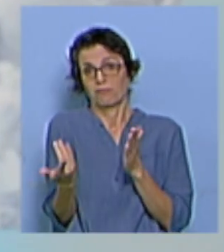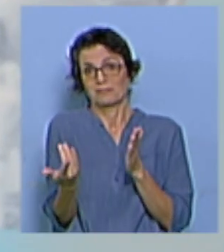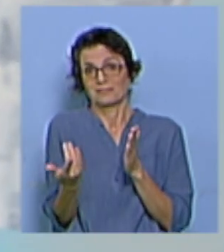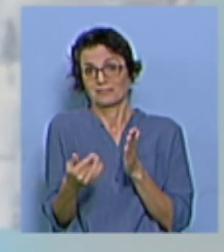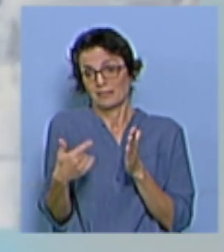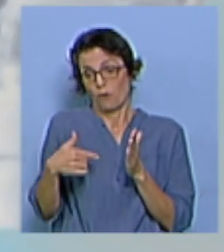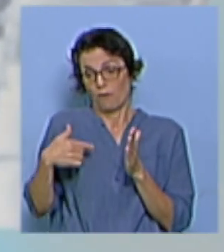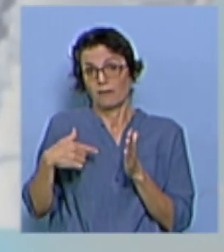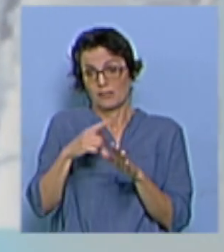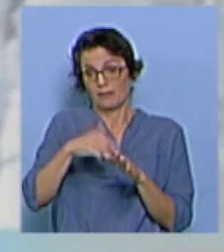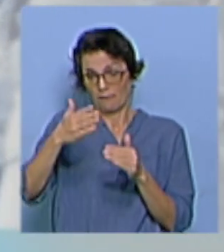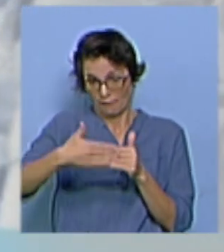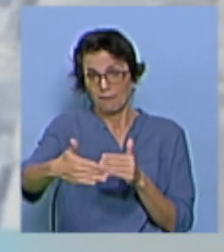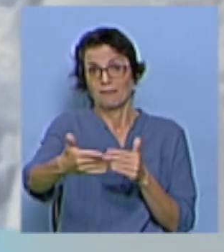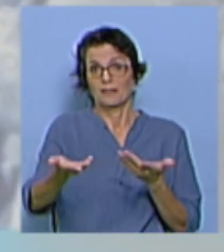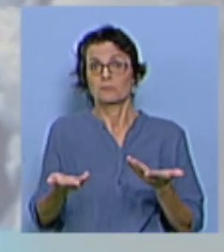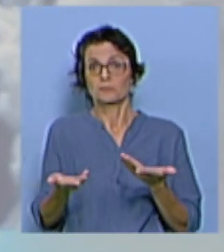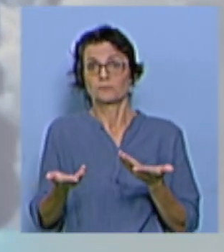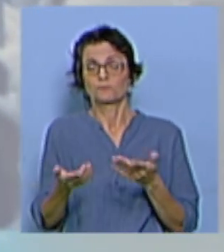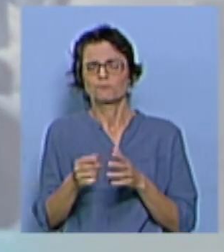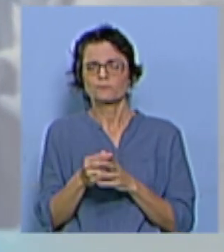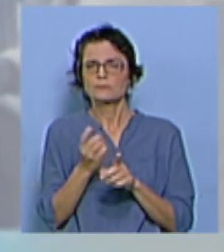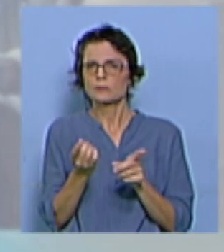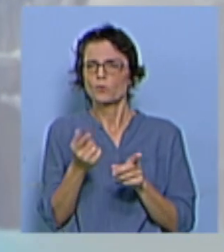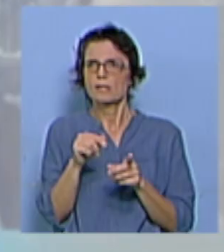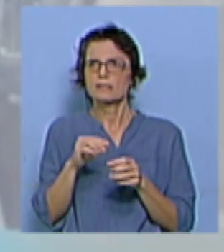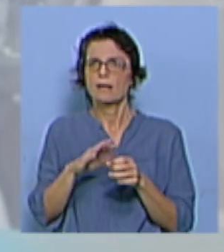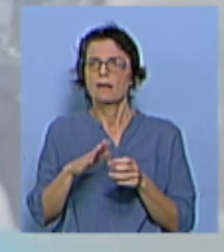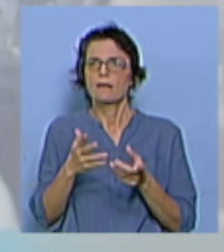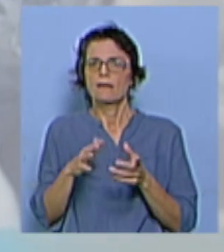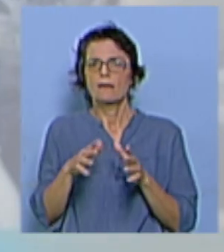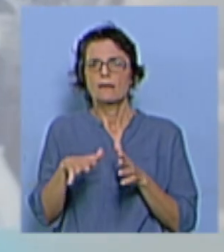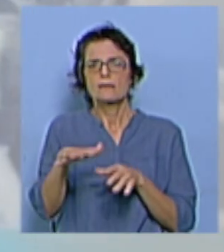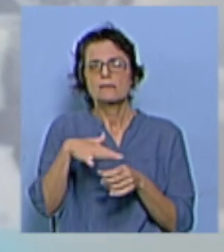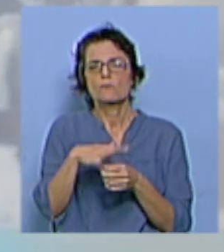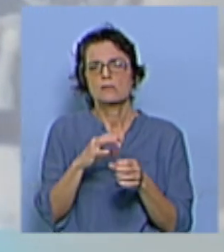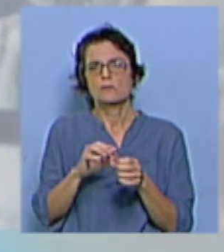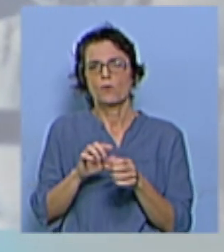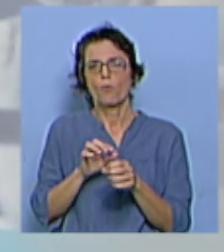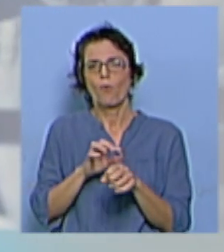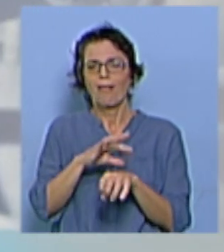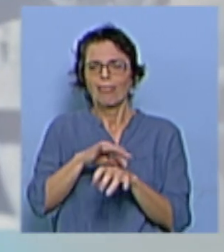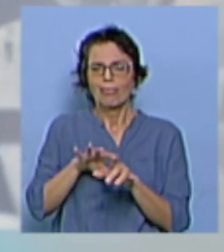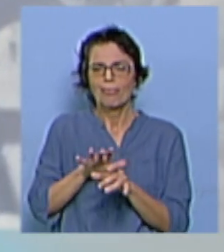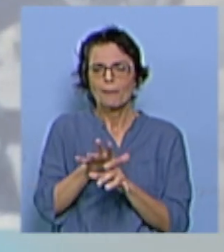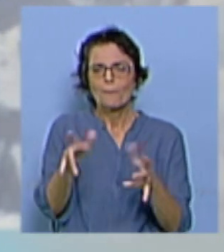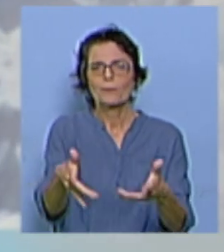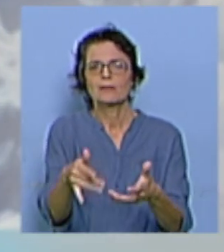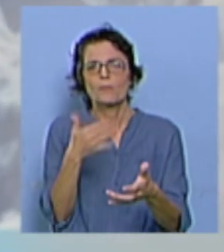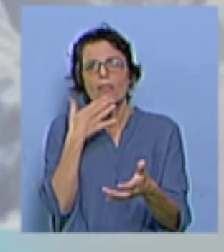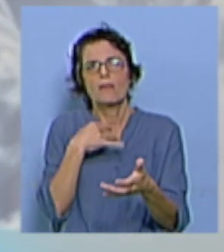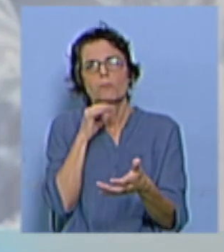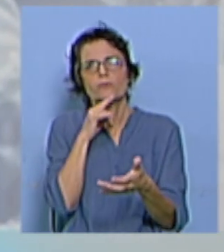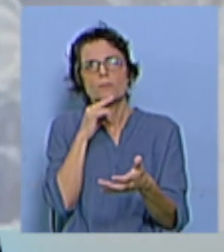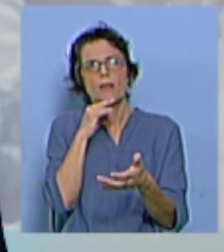este tempo da pandemia também possibilitou que a Igreja encontrasse novas formas de contactar e também novas formas